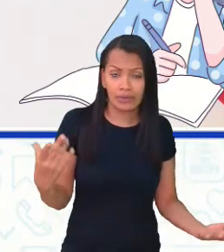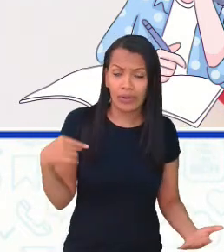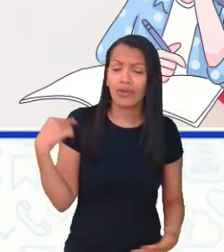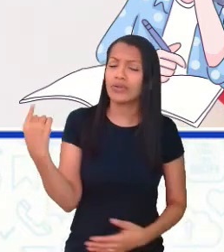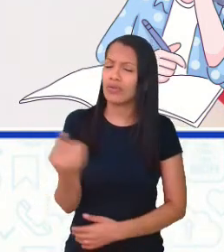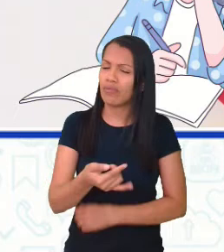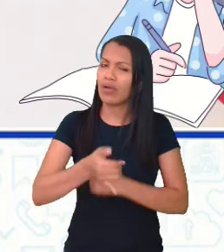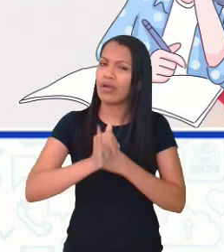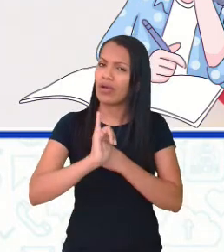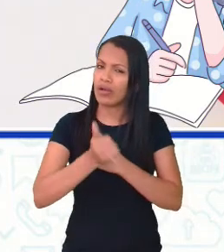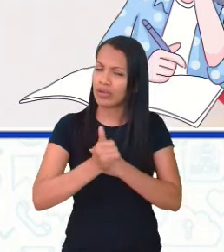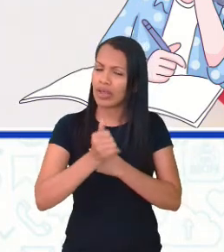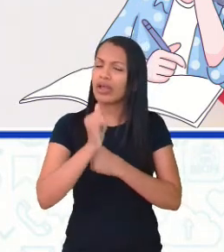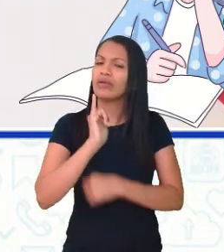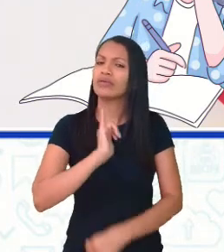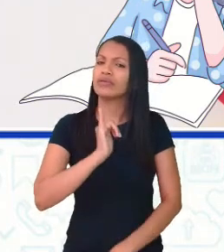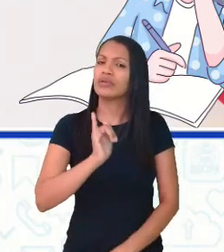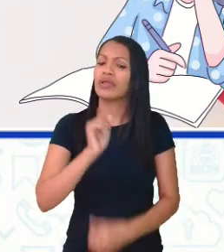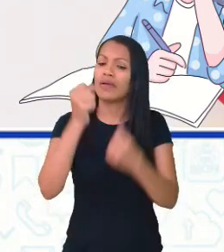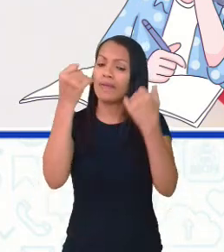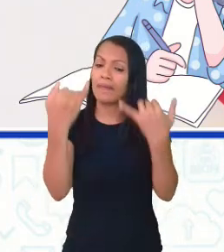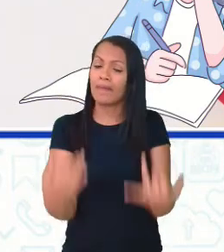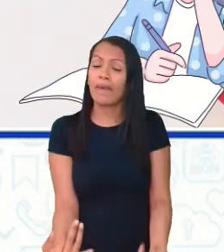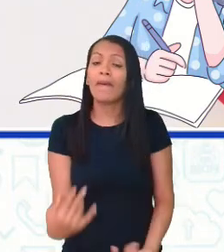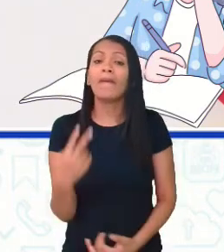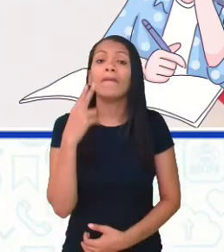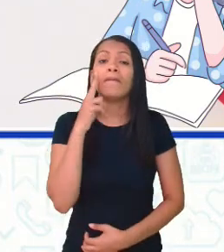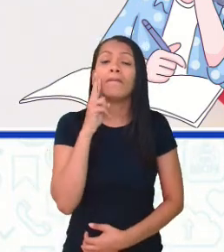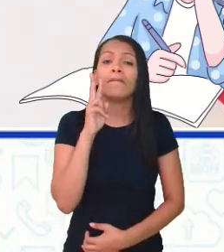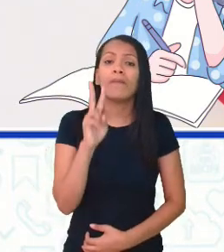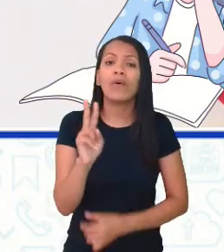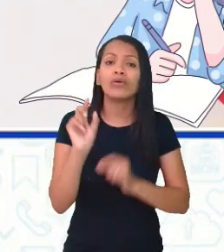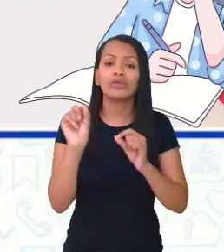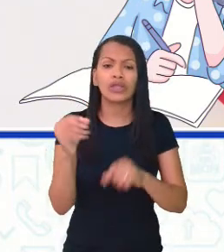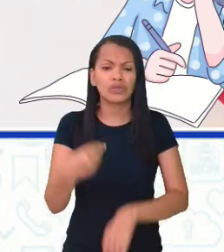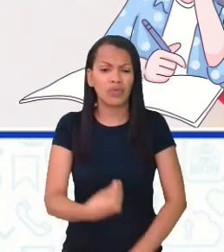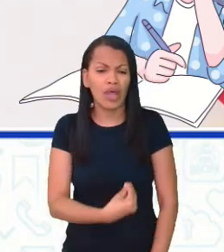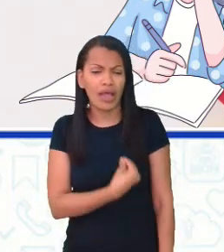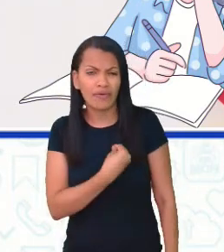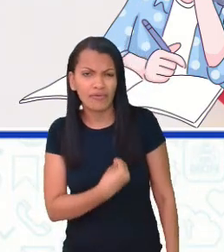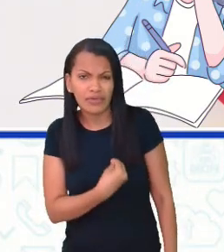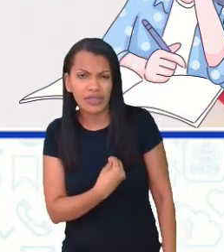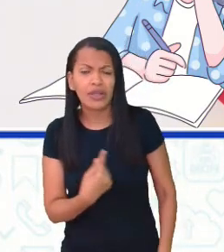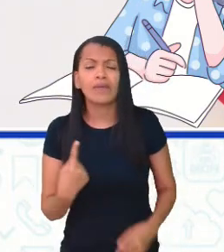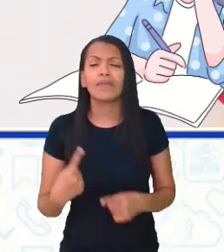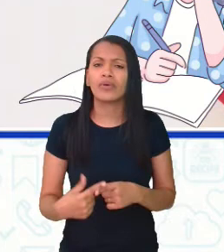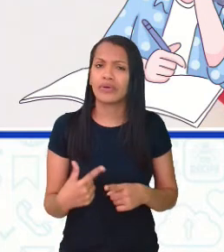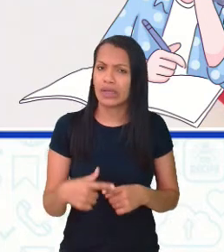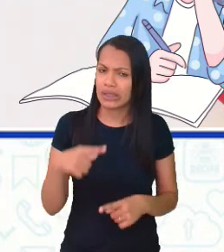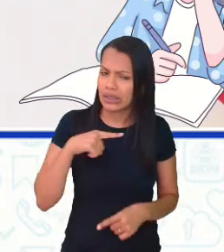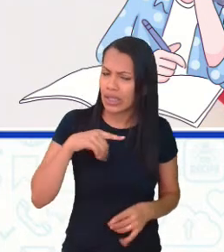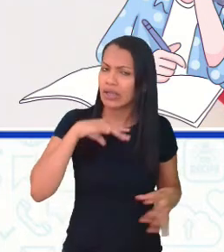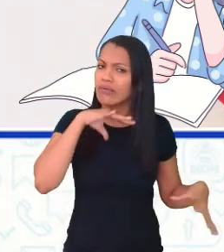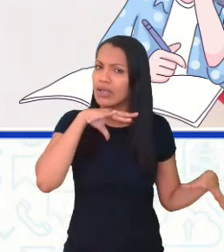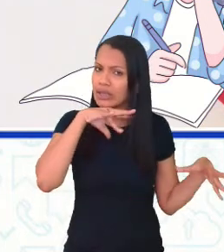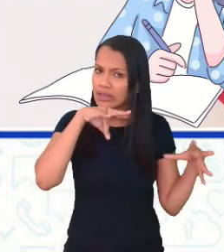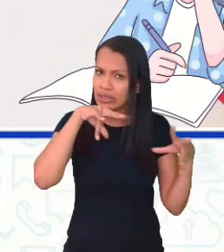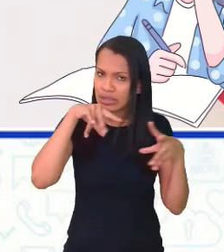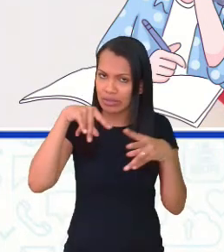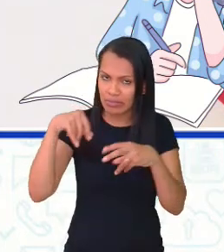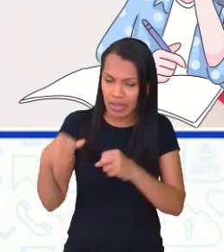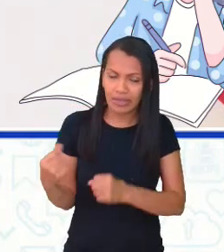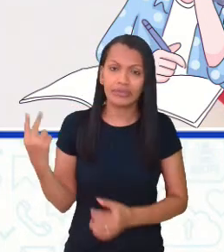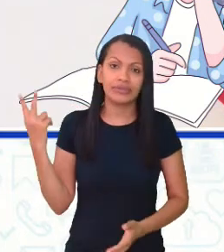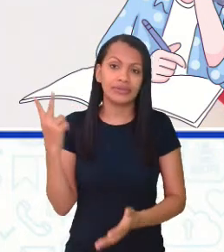Ela é uma crônica narrativa porque mostra um ponto de vista em uma situação cotidiana, porque existem bichinhos o tempo todo, né, com a